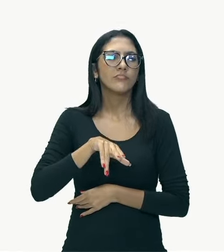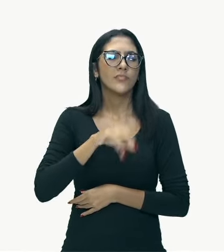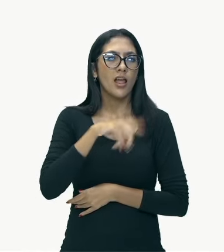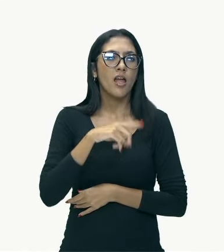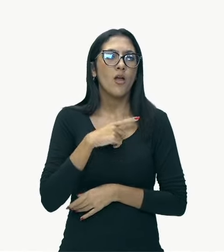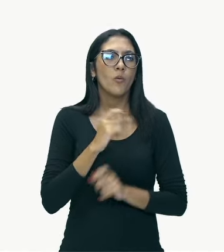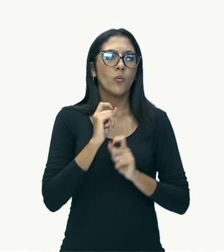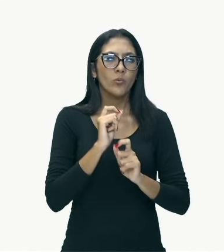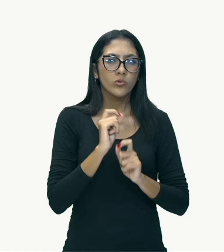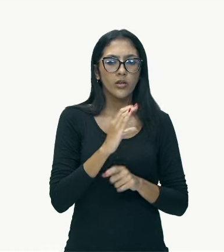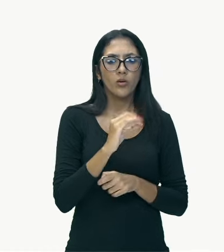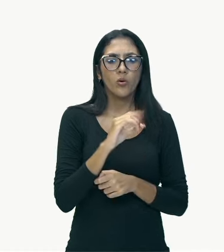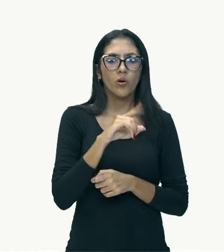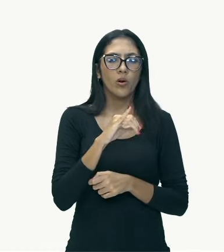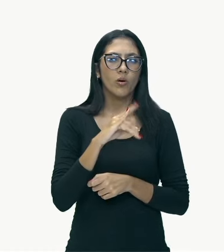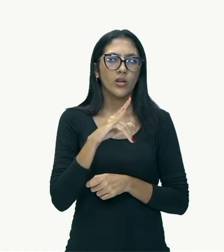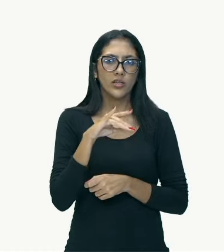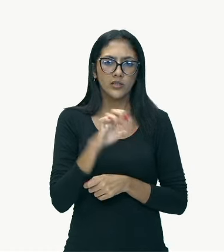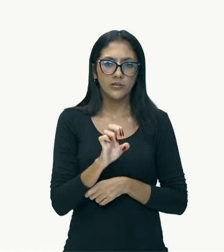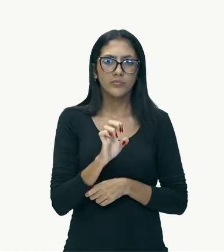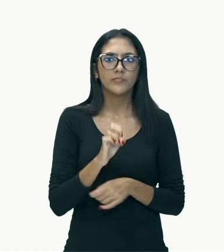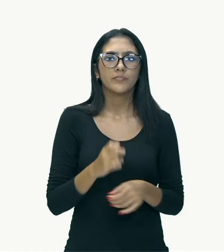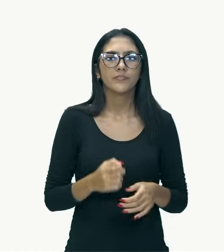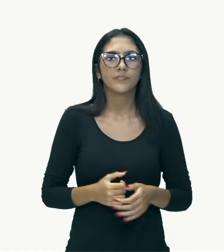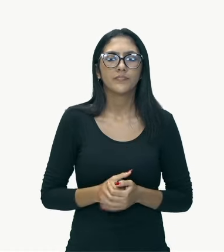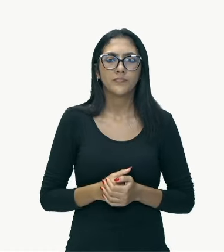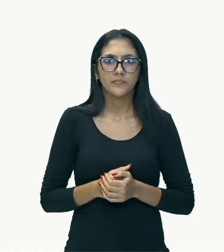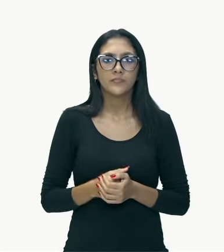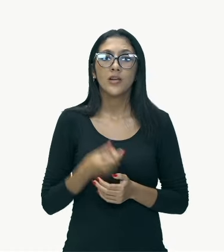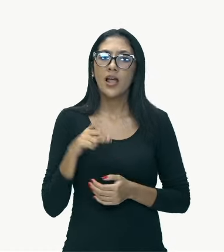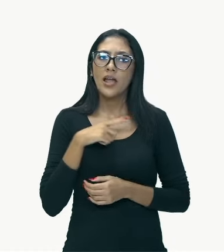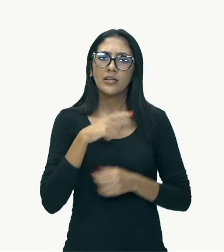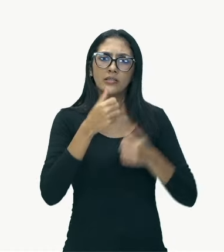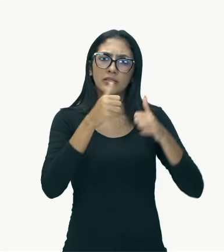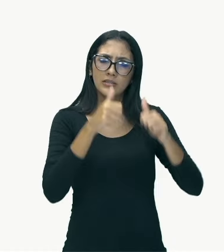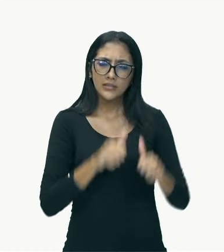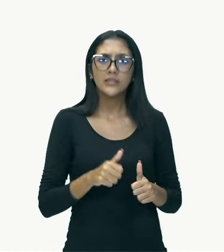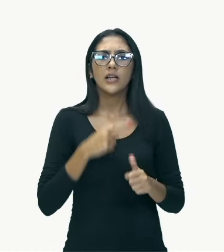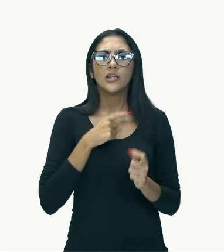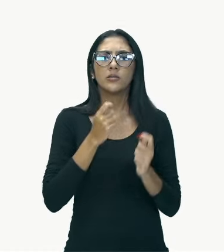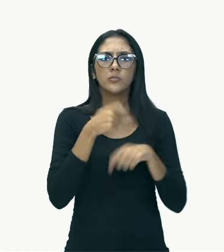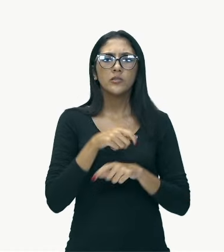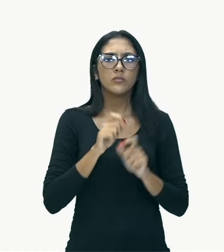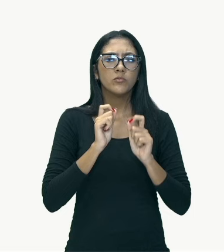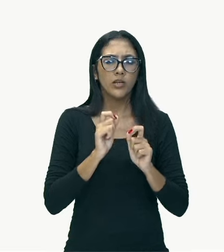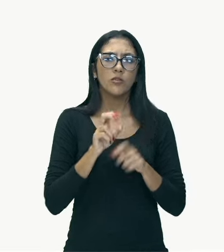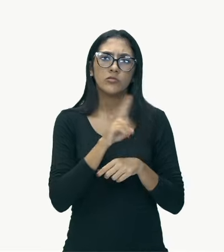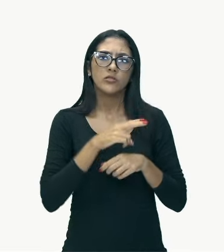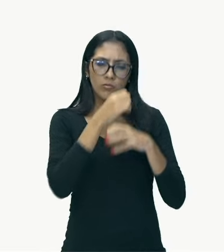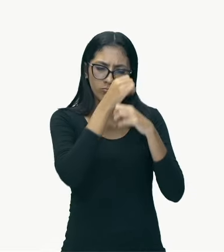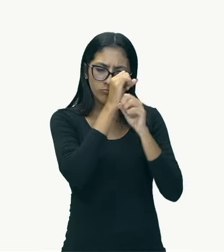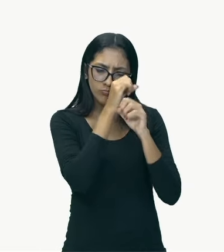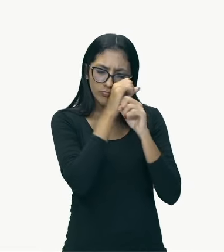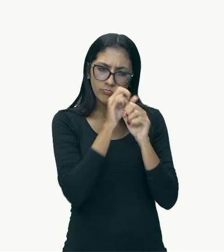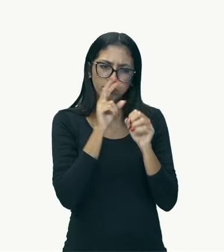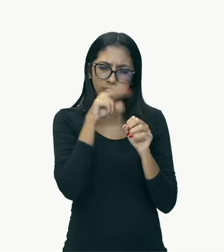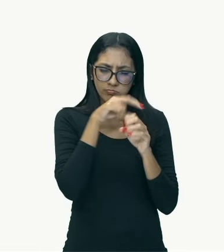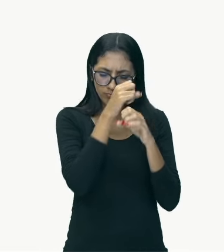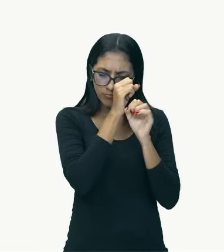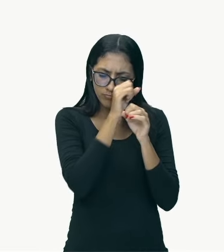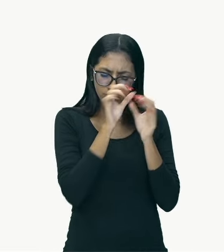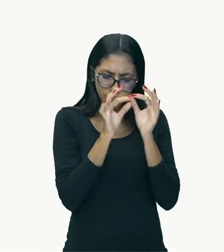um colóide, tá bom? Essa análise geralmente a gente consegue confirmar usando microscópio.